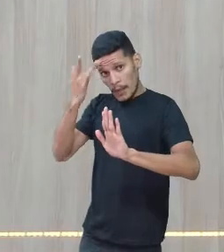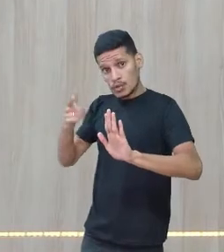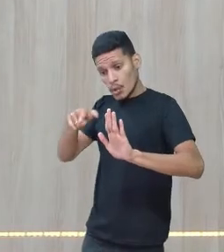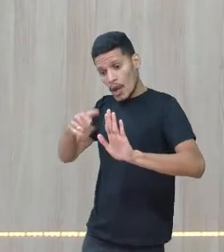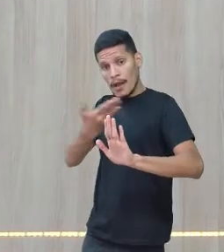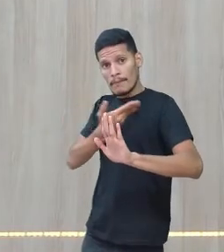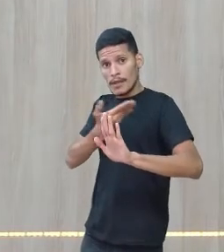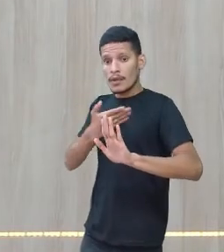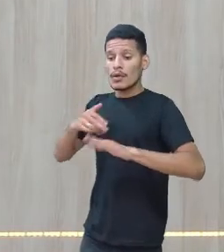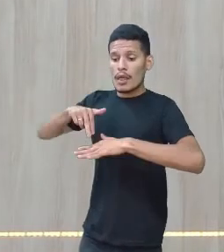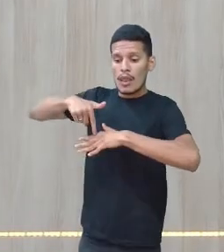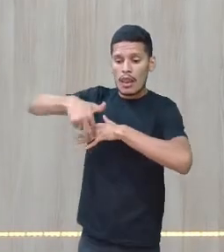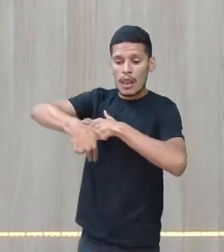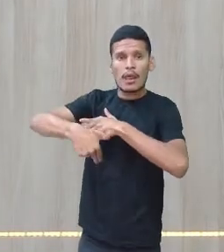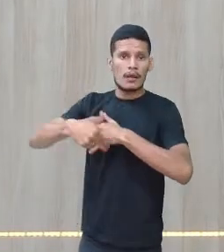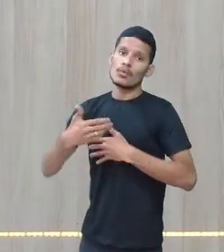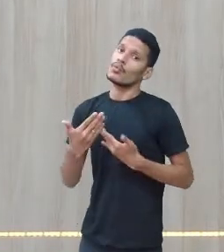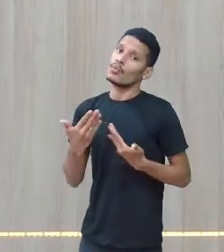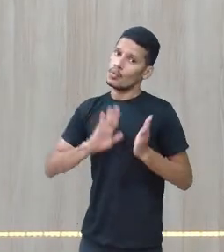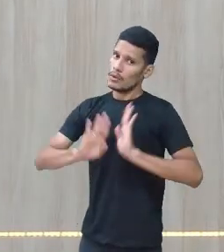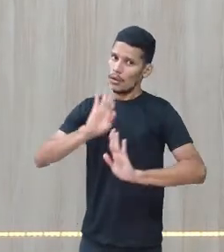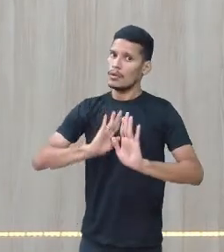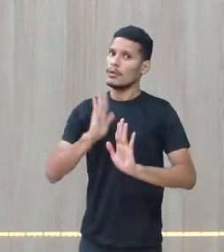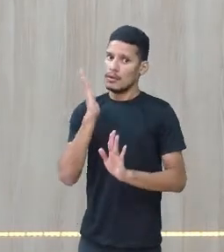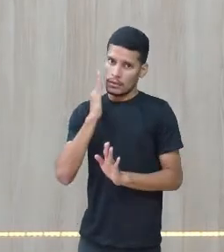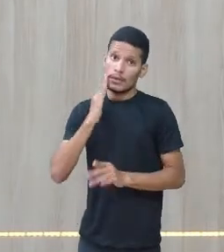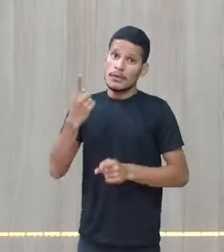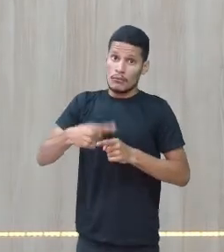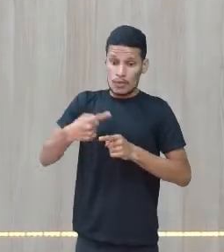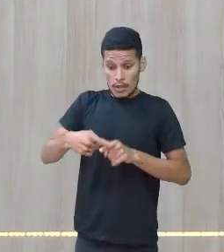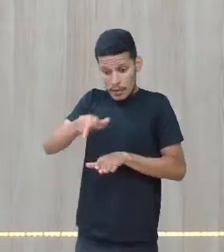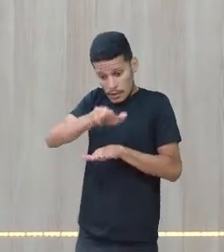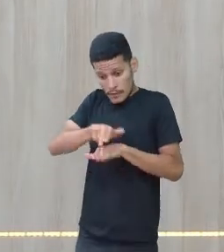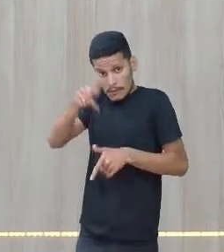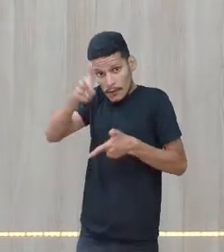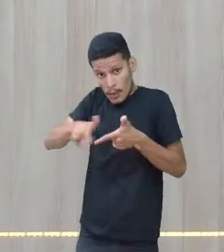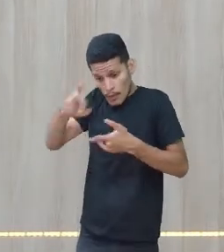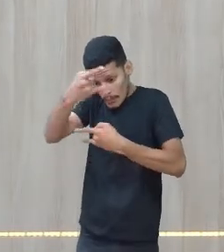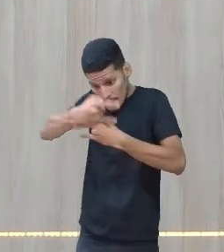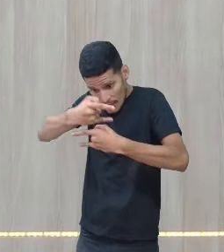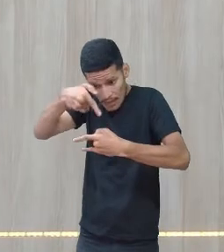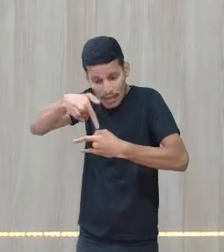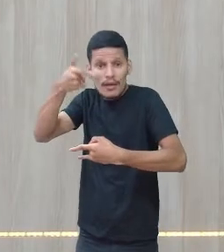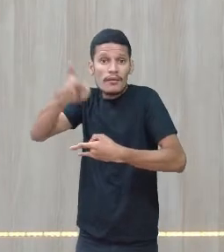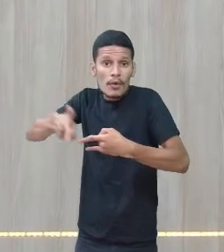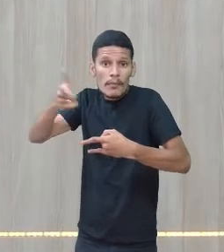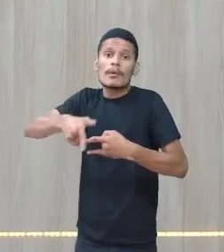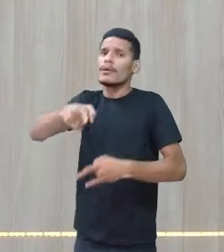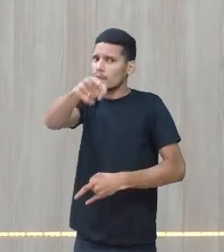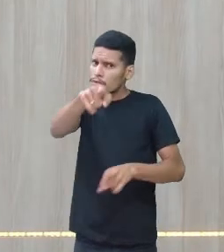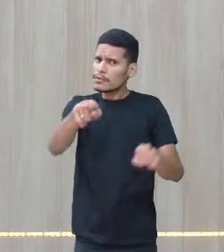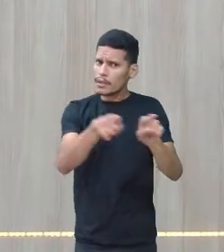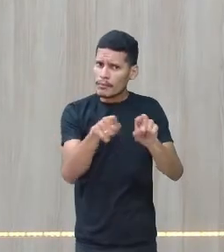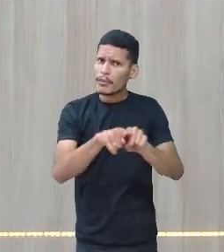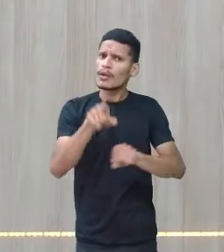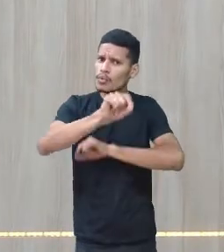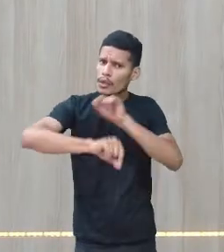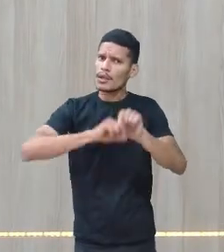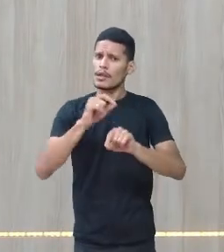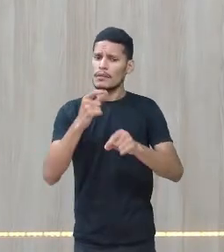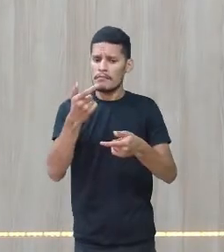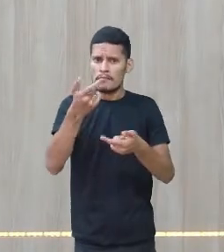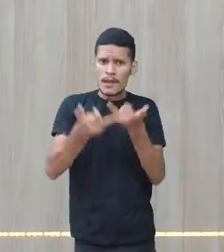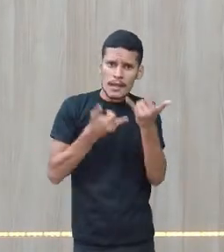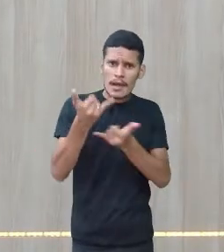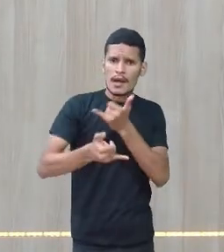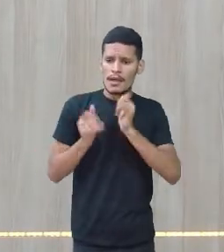as escolas que têm escada, porque essa lesão vai deixar o seu colega, ou até você mesmo, que está aí no meio da brincadeira,